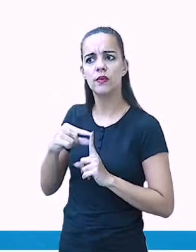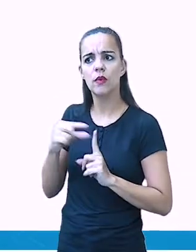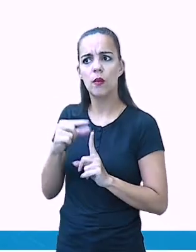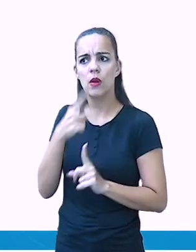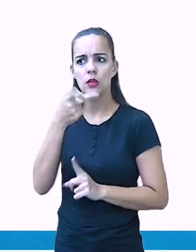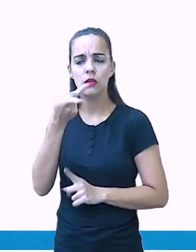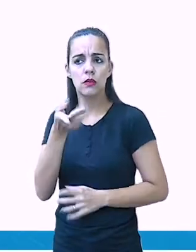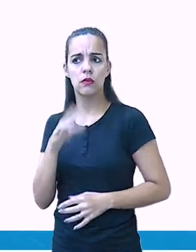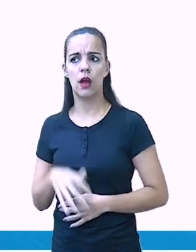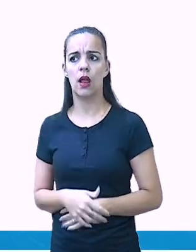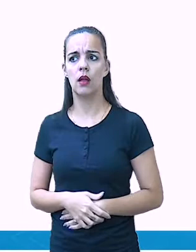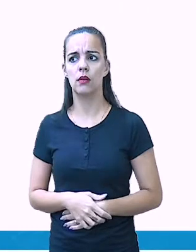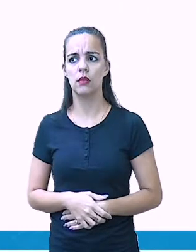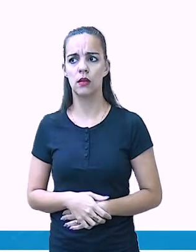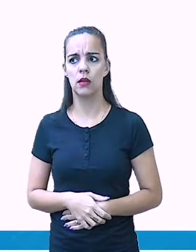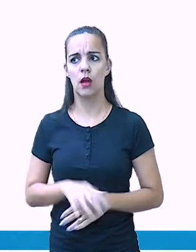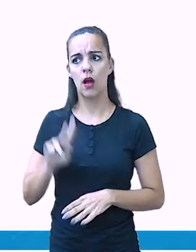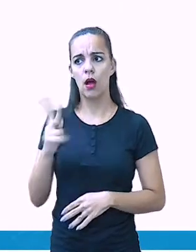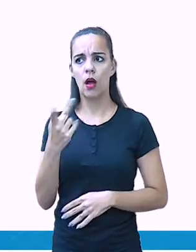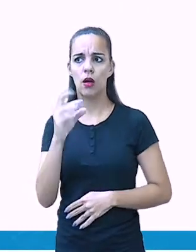dessa forma,